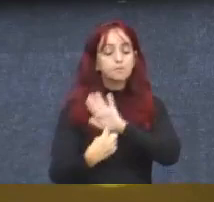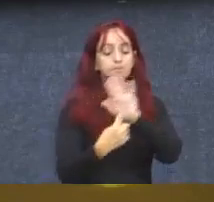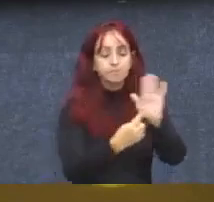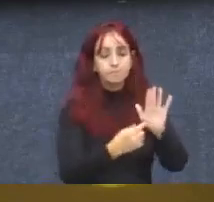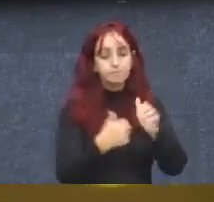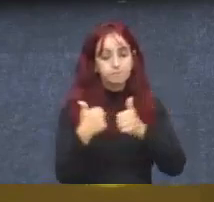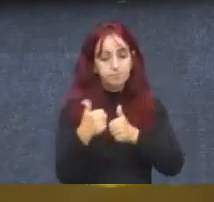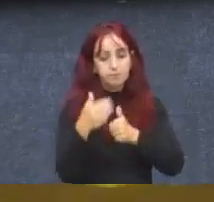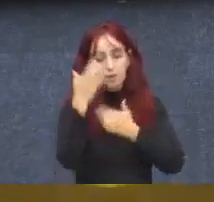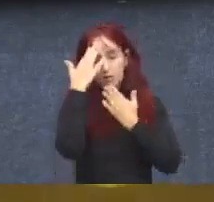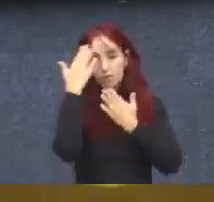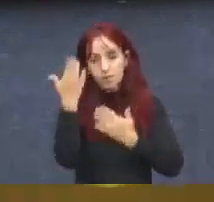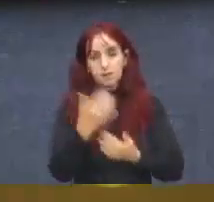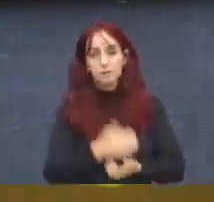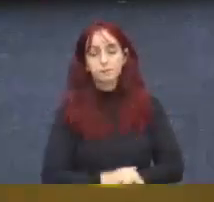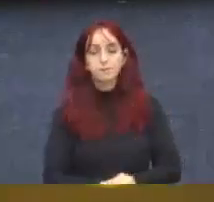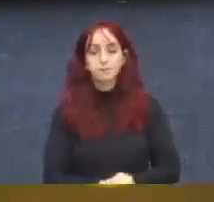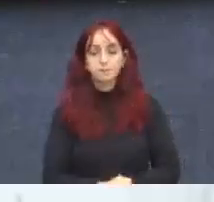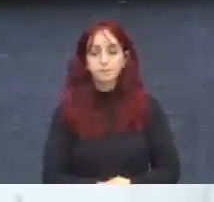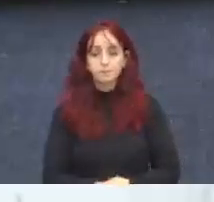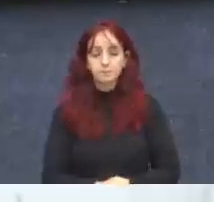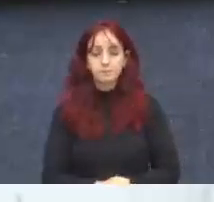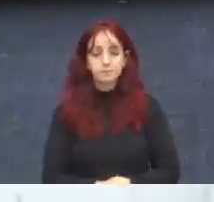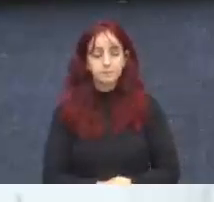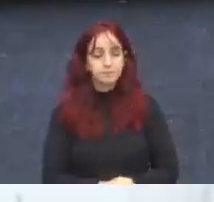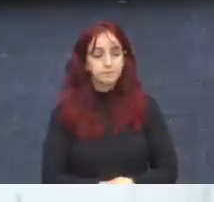bom? Obrigado, gente.